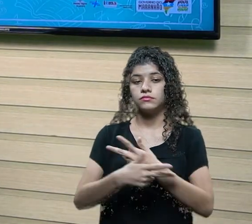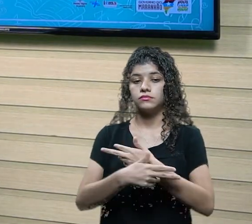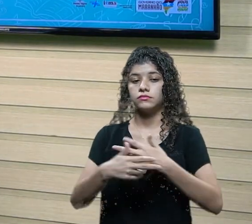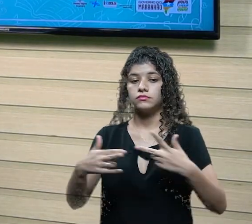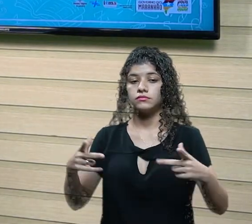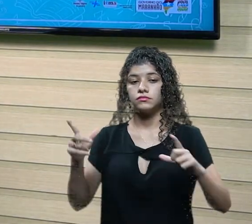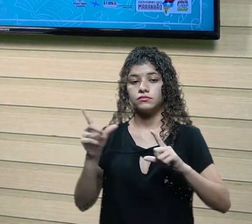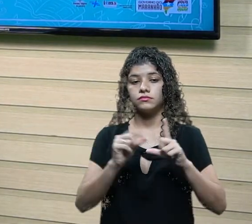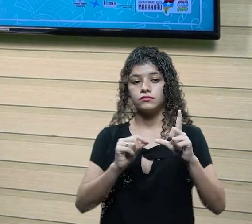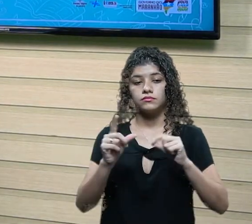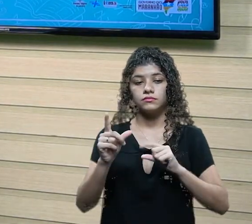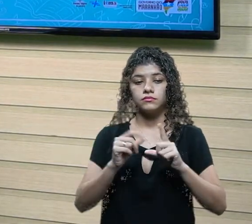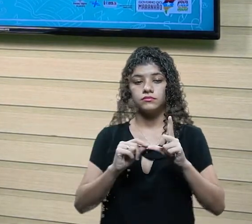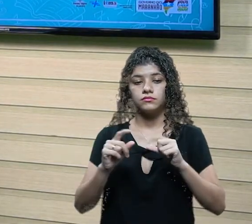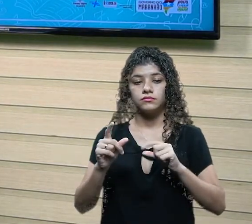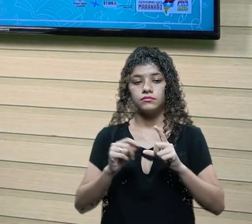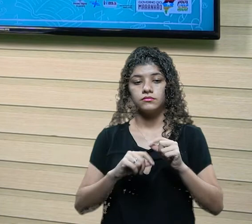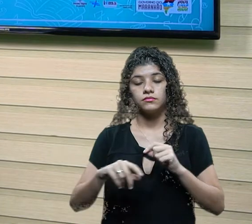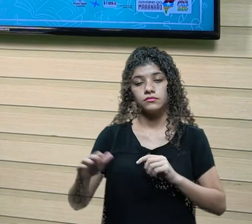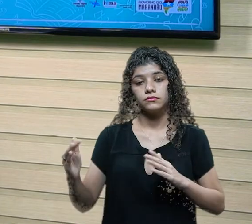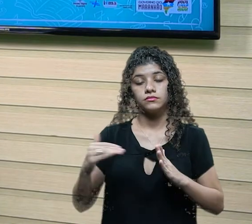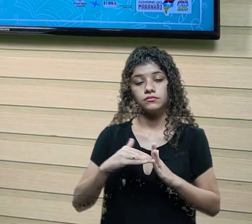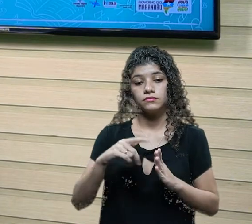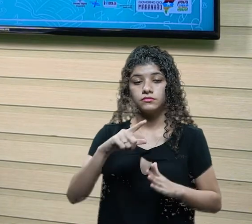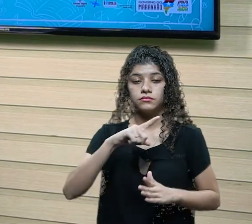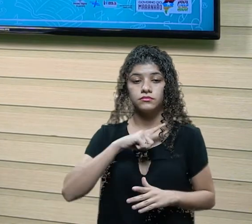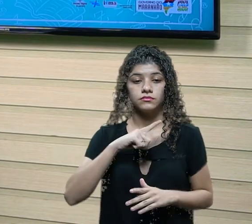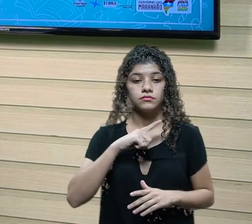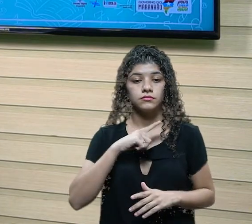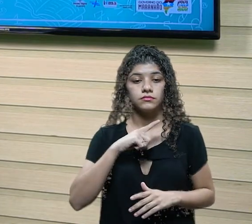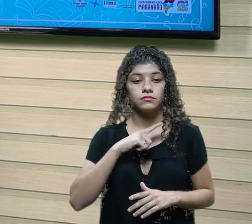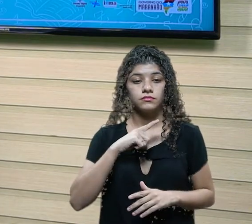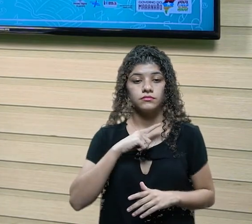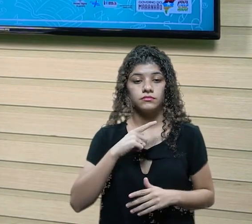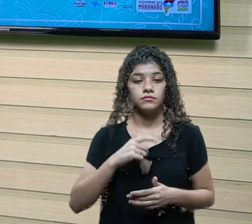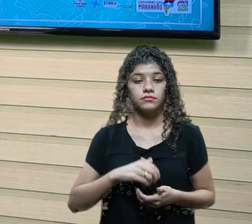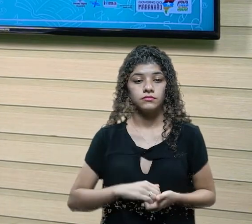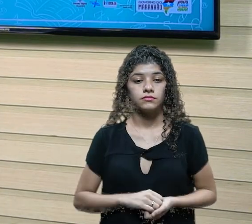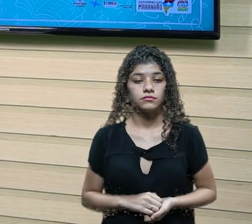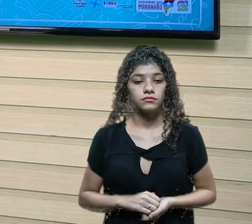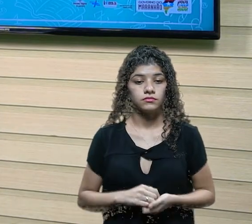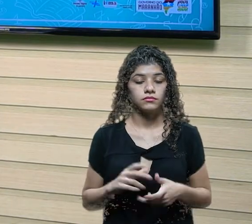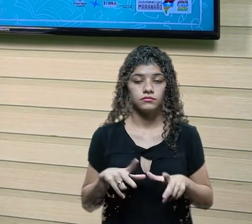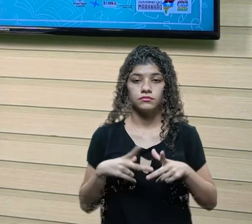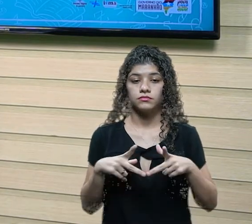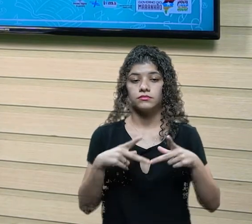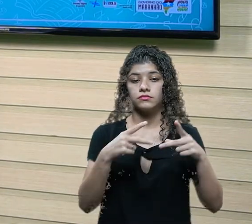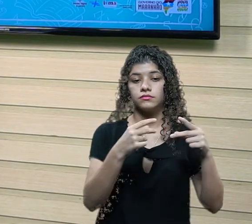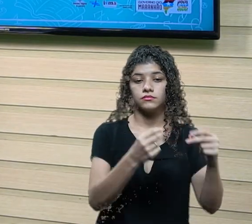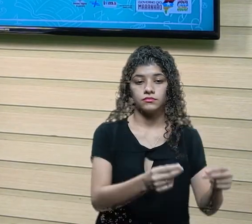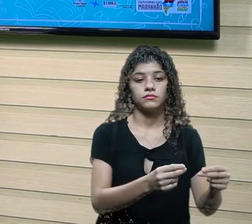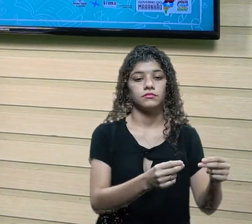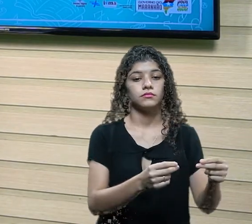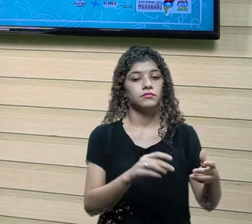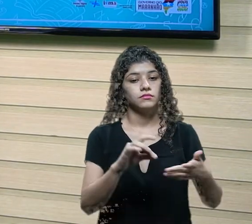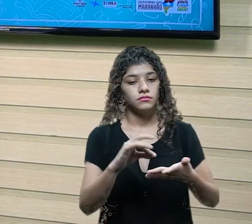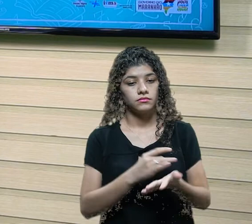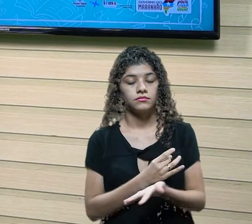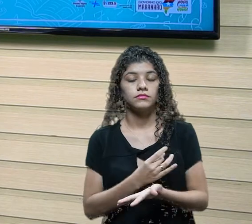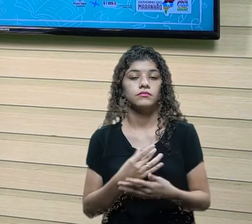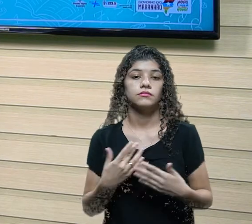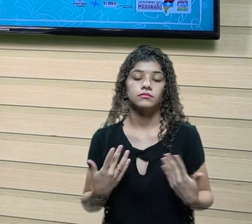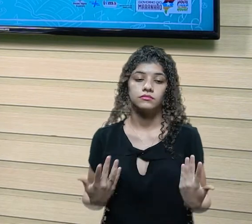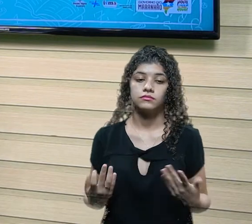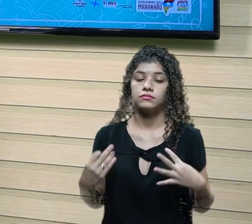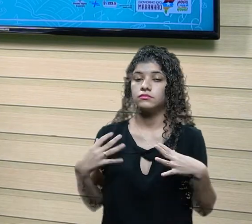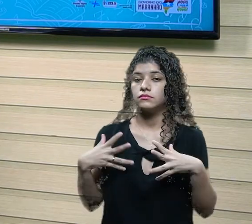ganhando vários prêmios até ter um presente ou mais